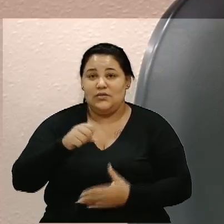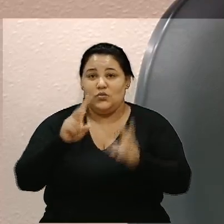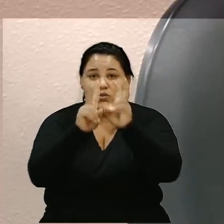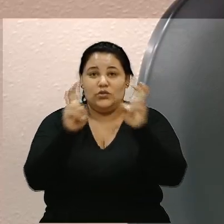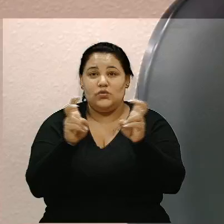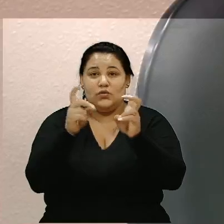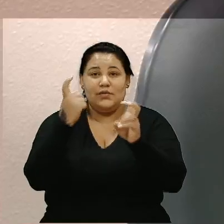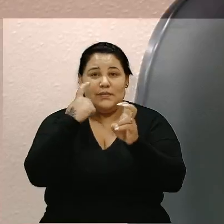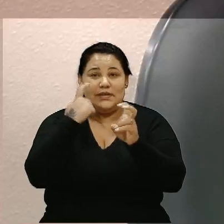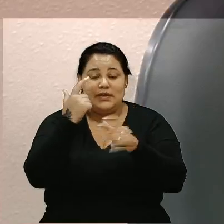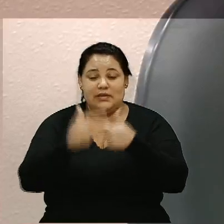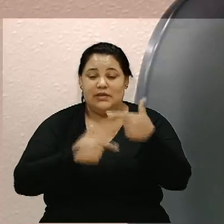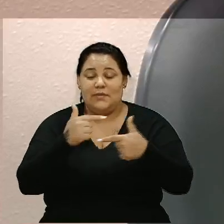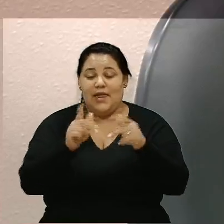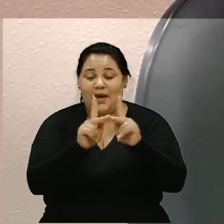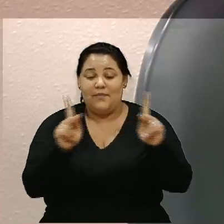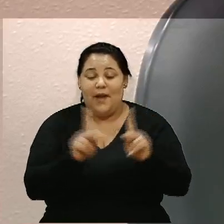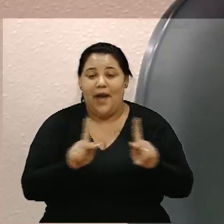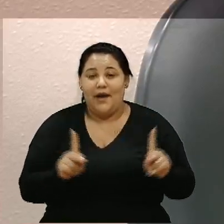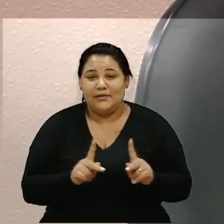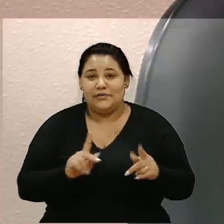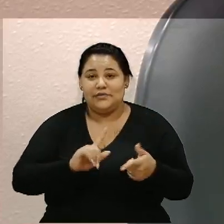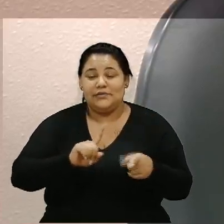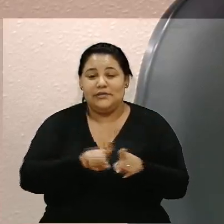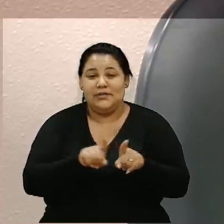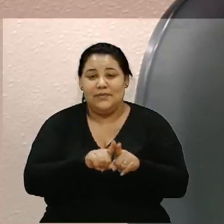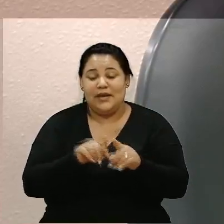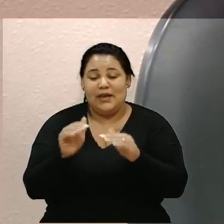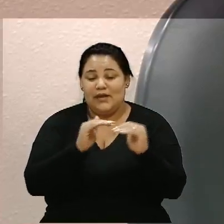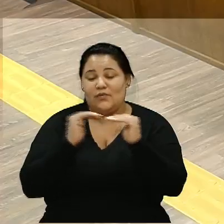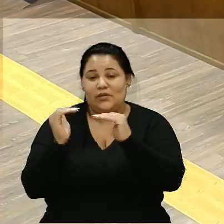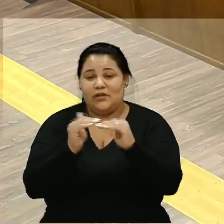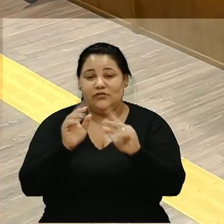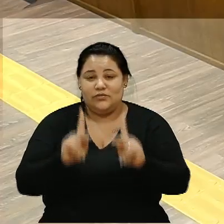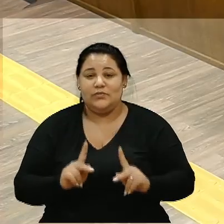trabalhar pela paz e pela tolerância entre as pessoas. Obrigado, senhor presidente. Obrigado, vereador.